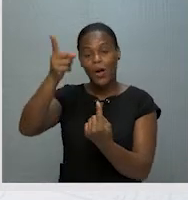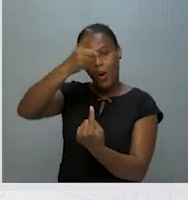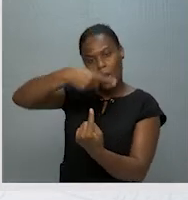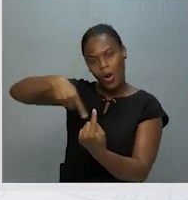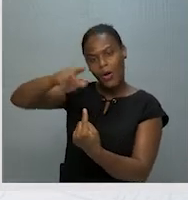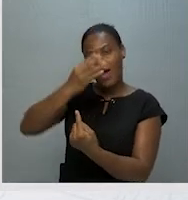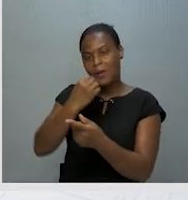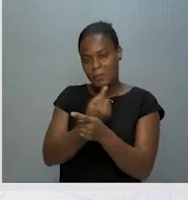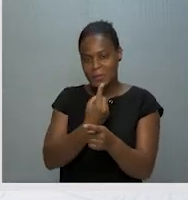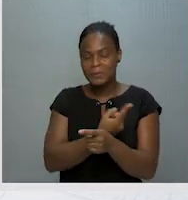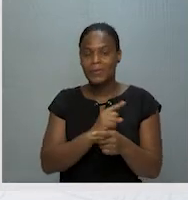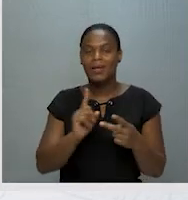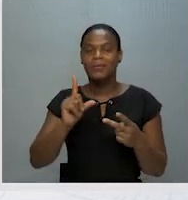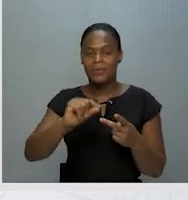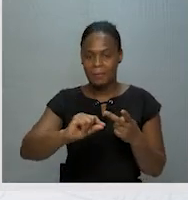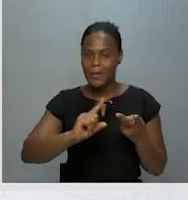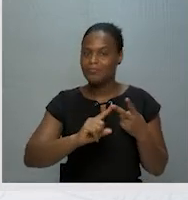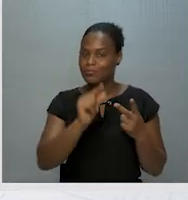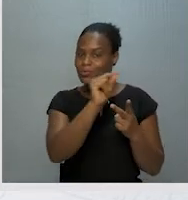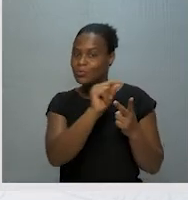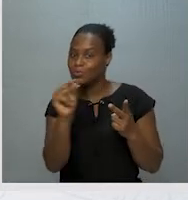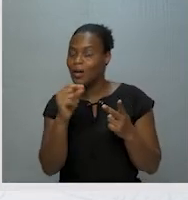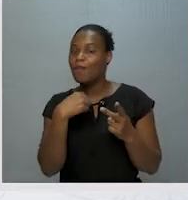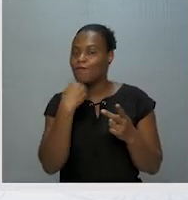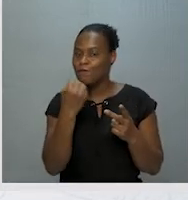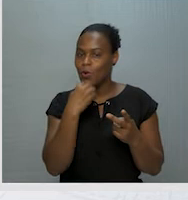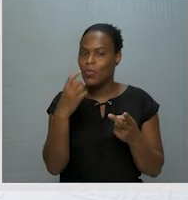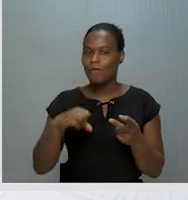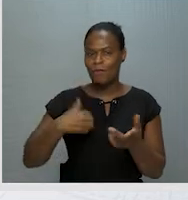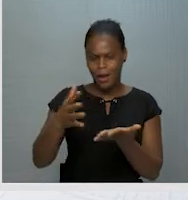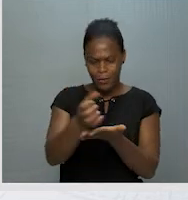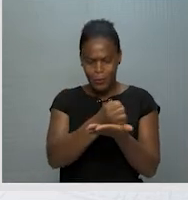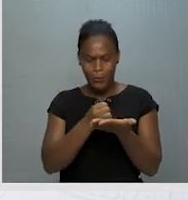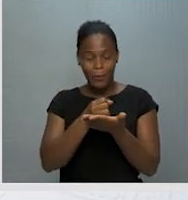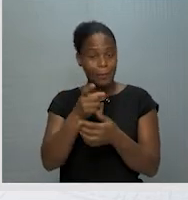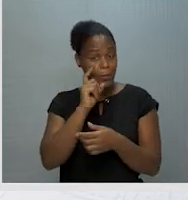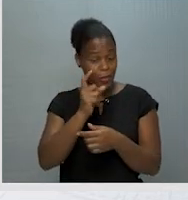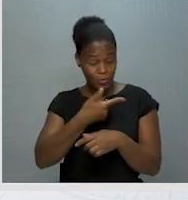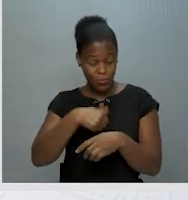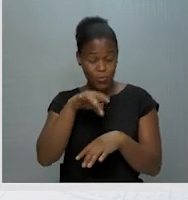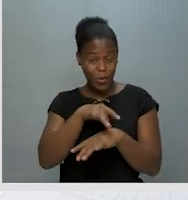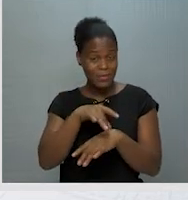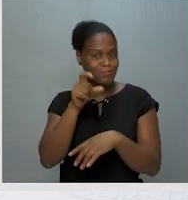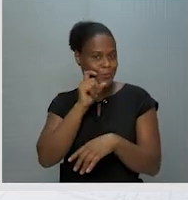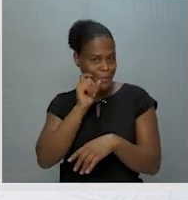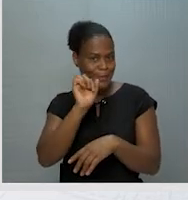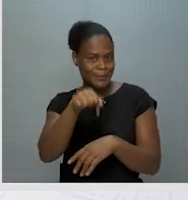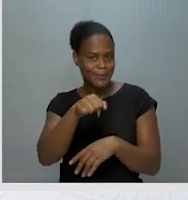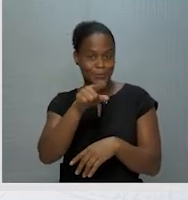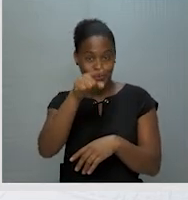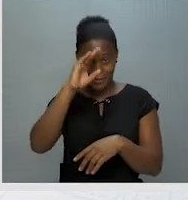dos alimentos. E também os frutos e os legumes protegem-nos das doenças. Por isso, já